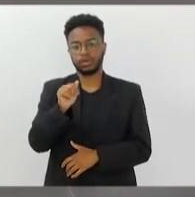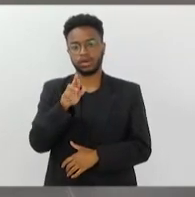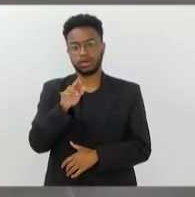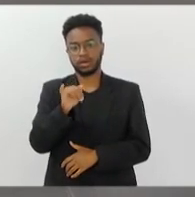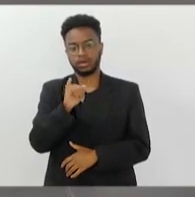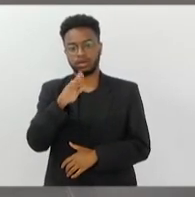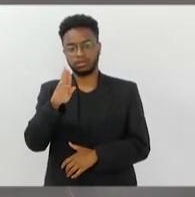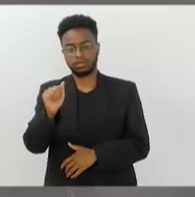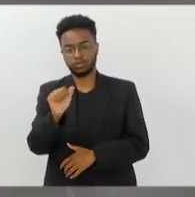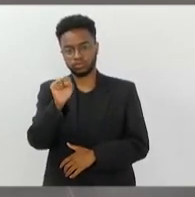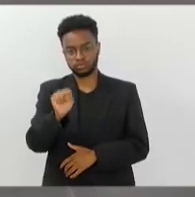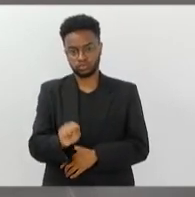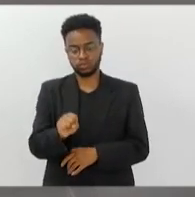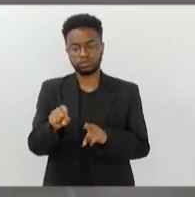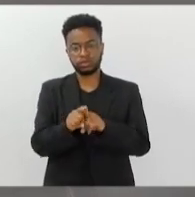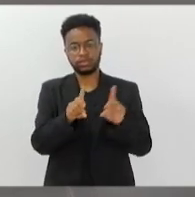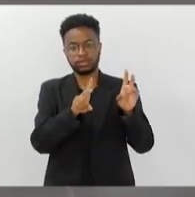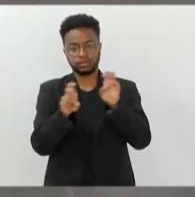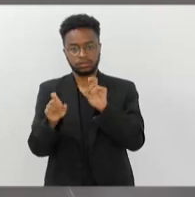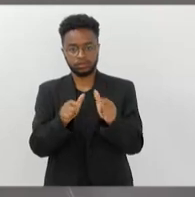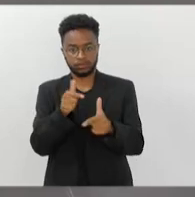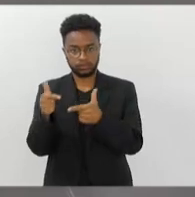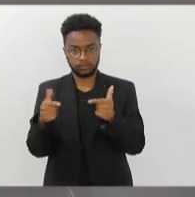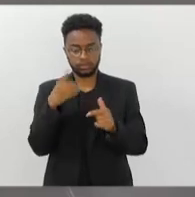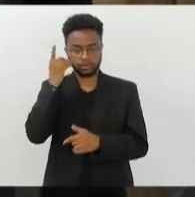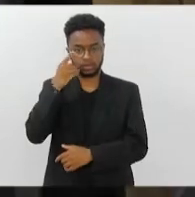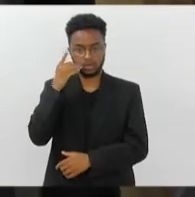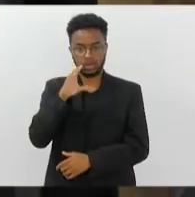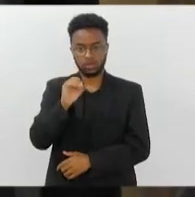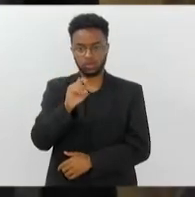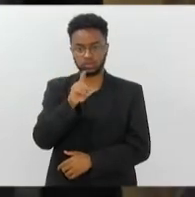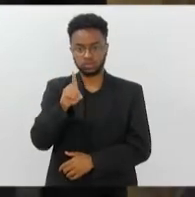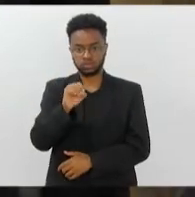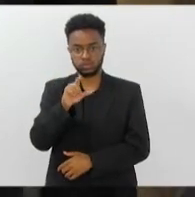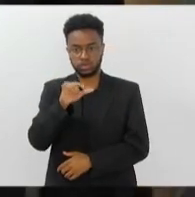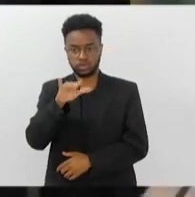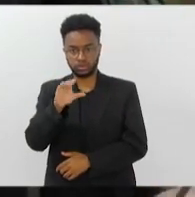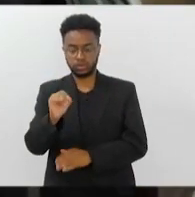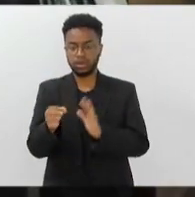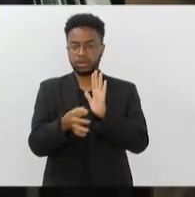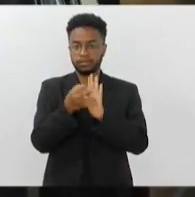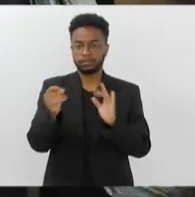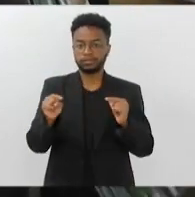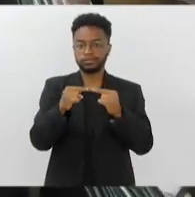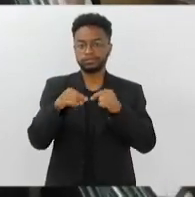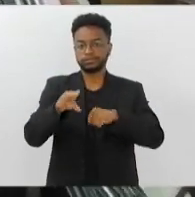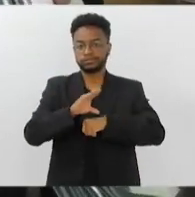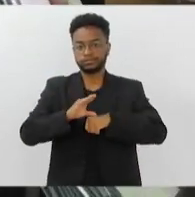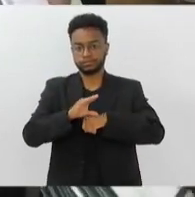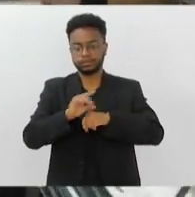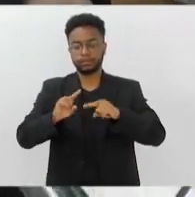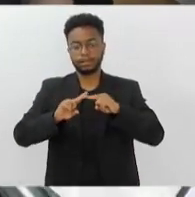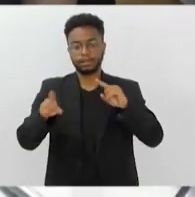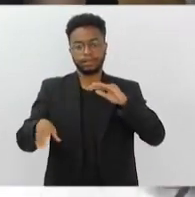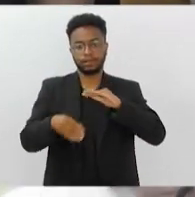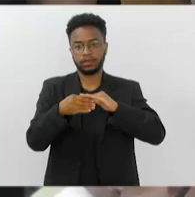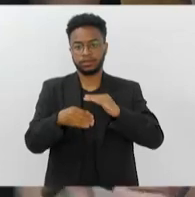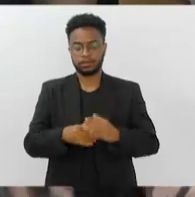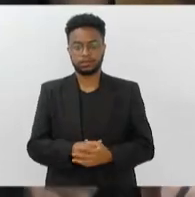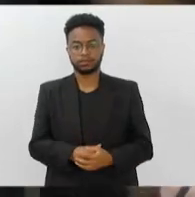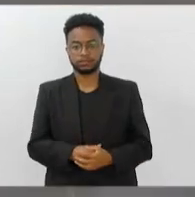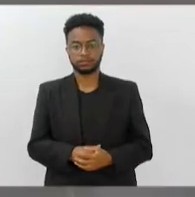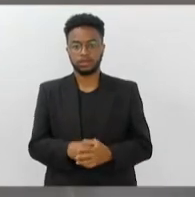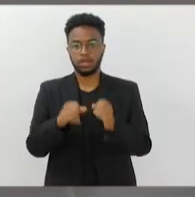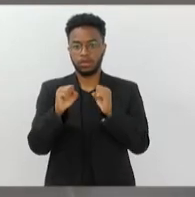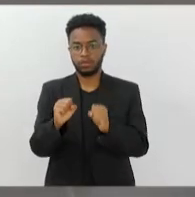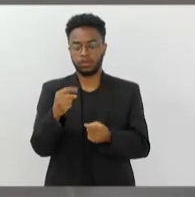e da outras providências. Deputado Cozolino. Senhor presidente, parecer pela constitucionalidade com emendas.